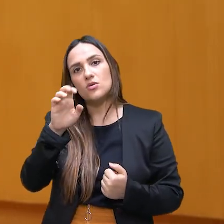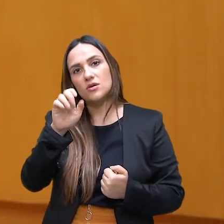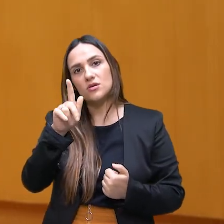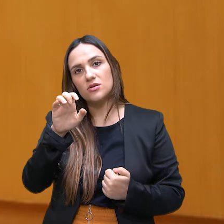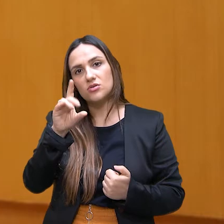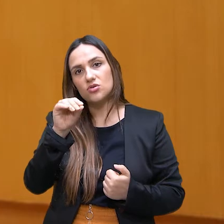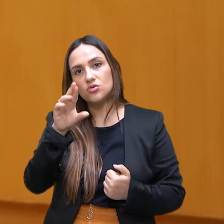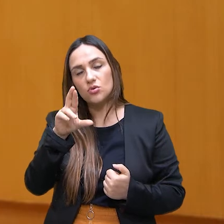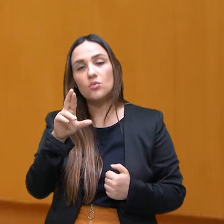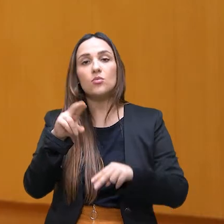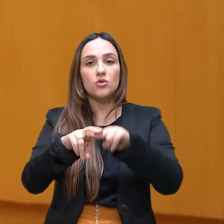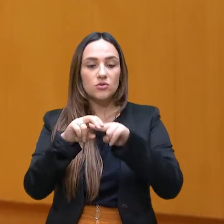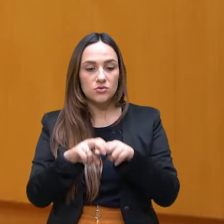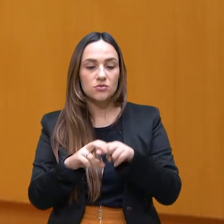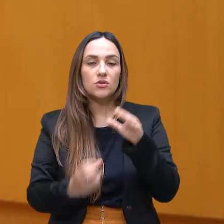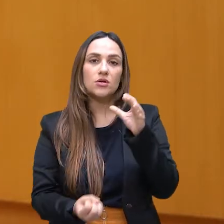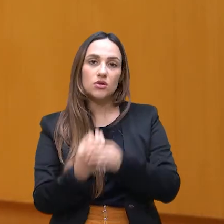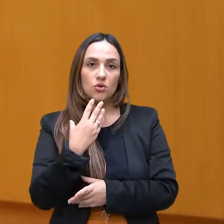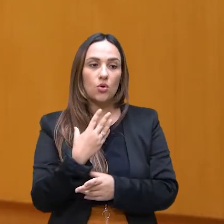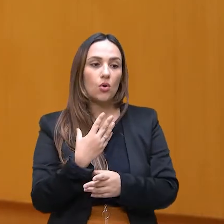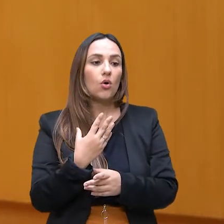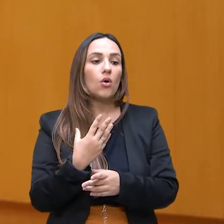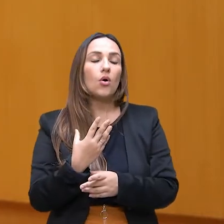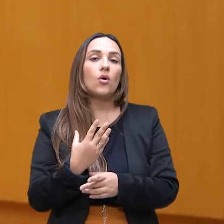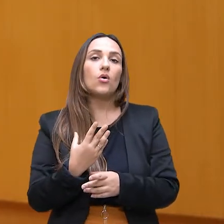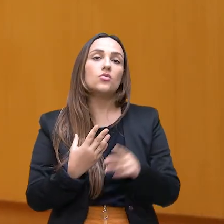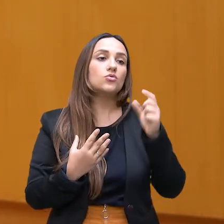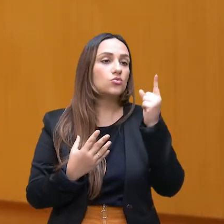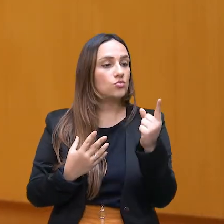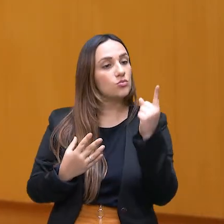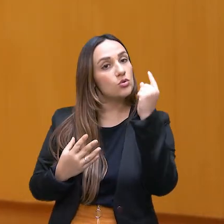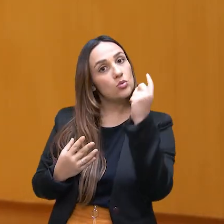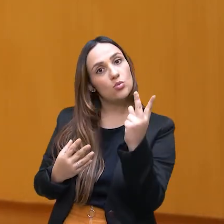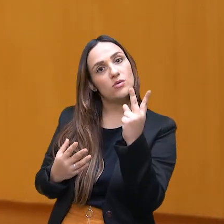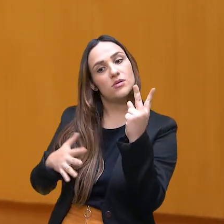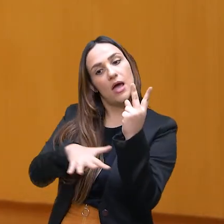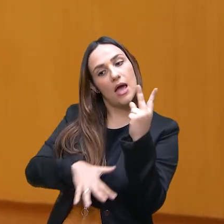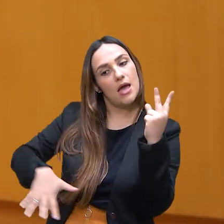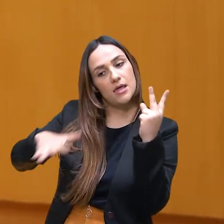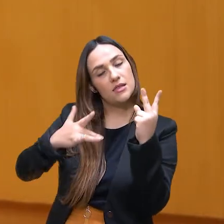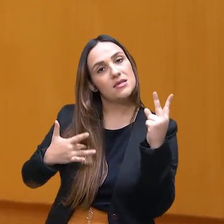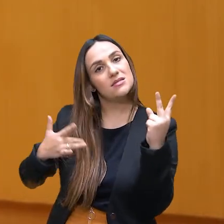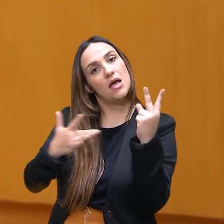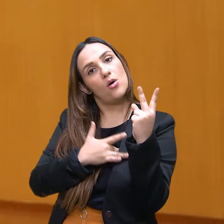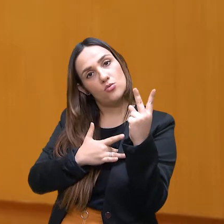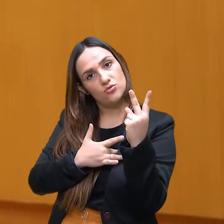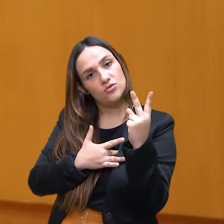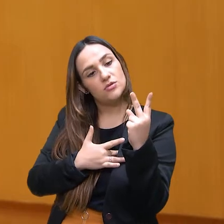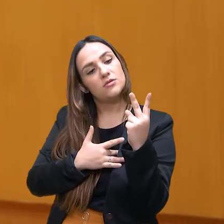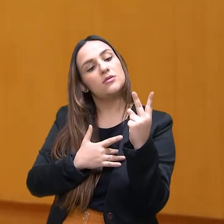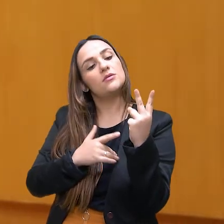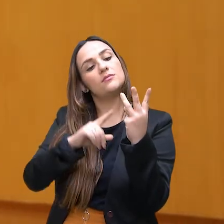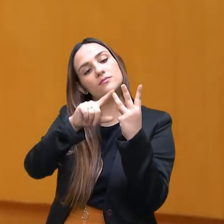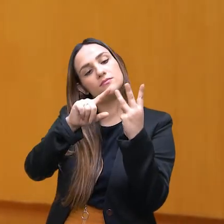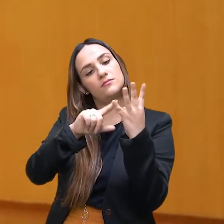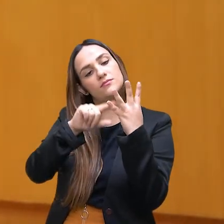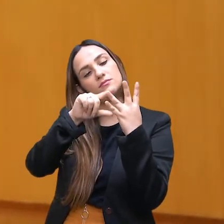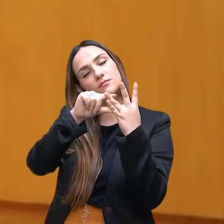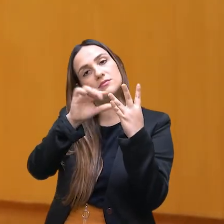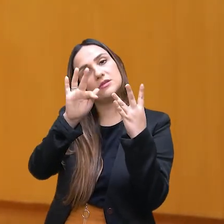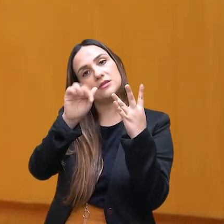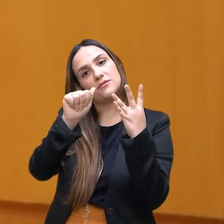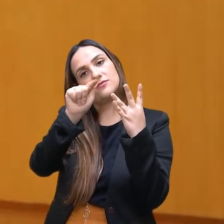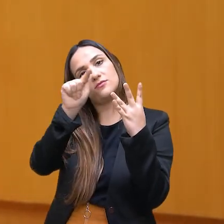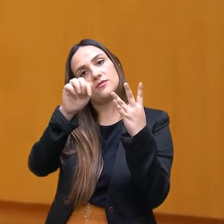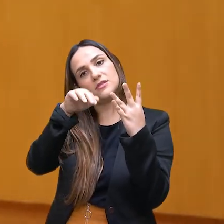especializou 2 varas de Fazenda Pública, criou mais uma e especializou em saúde. Então, são 2 varas de Fazenda Pública